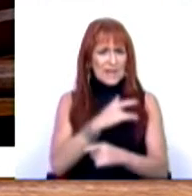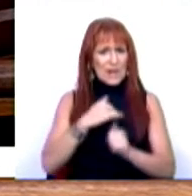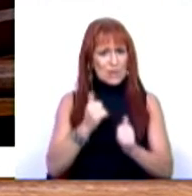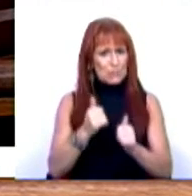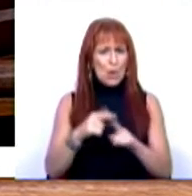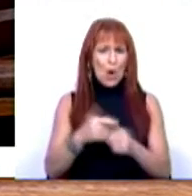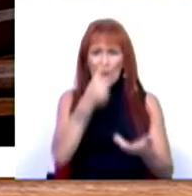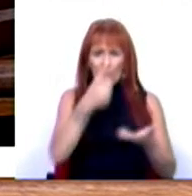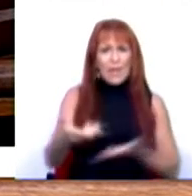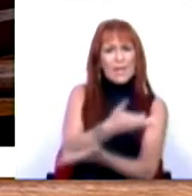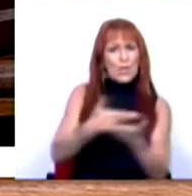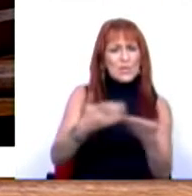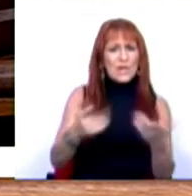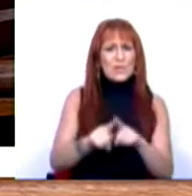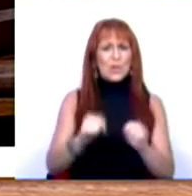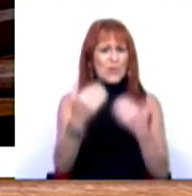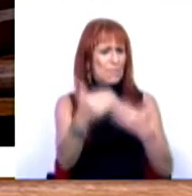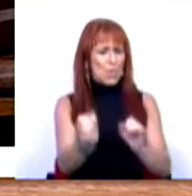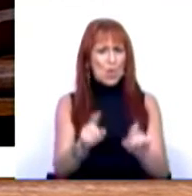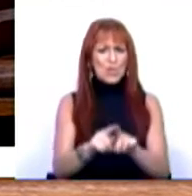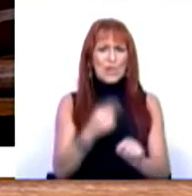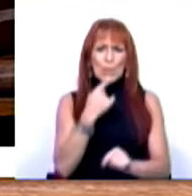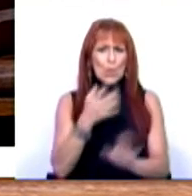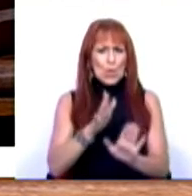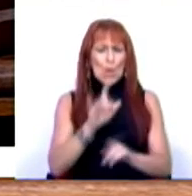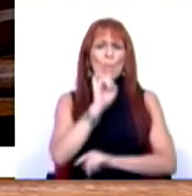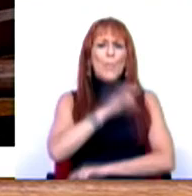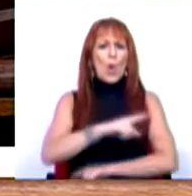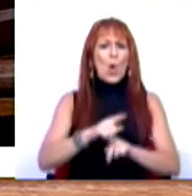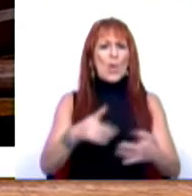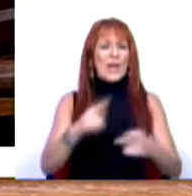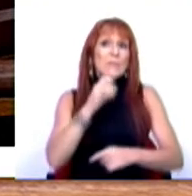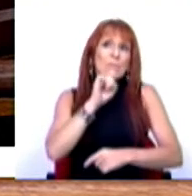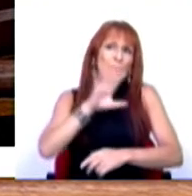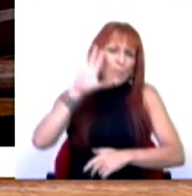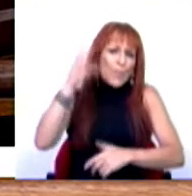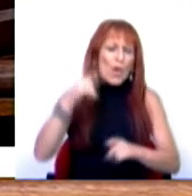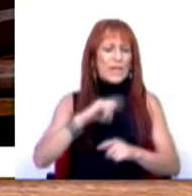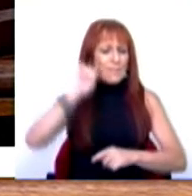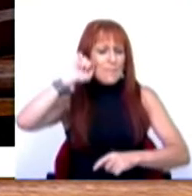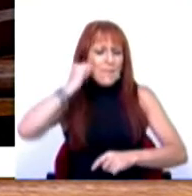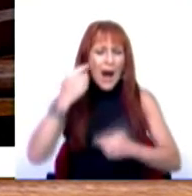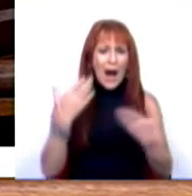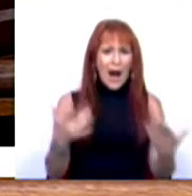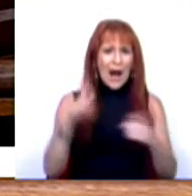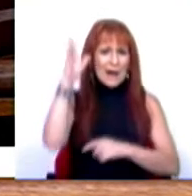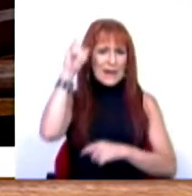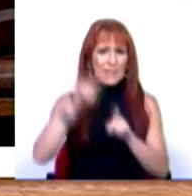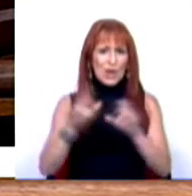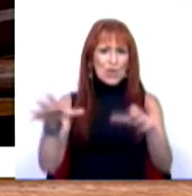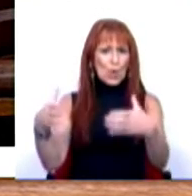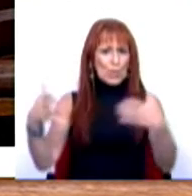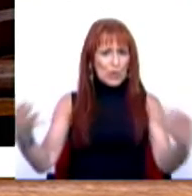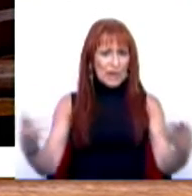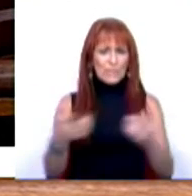desejável convivência, sem delimitações excessivas que podem, na eventualidade, comprometer a existência de animais